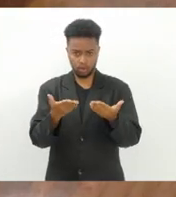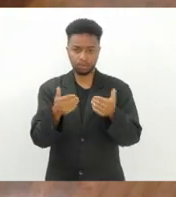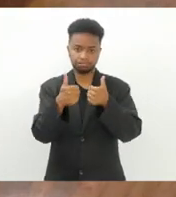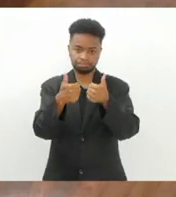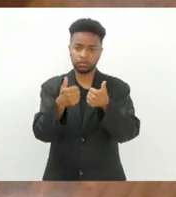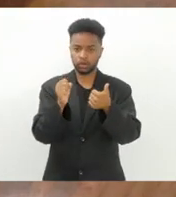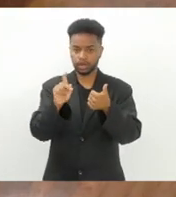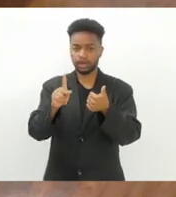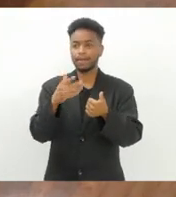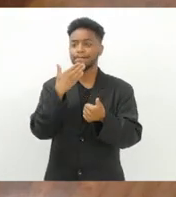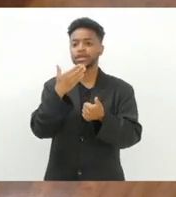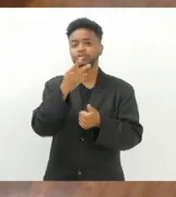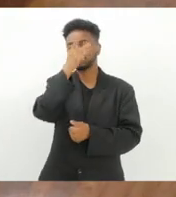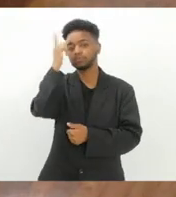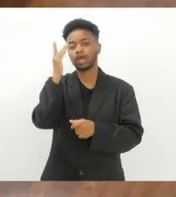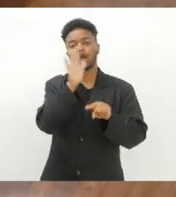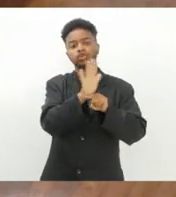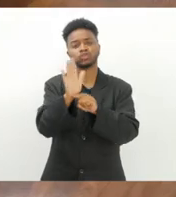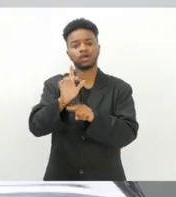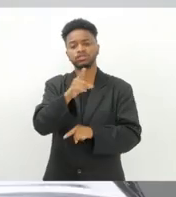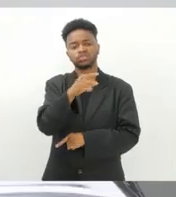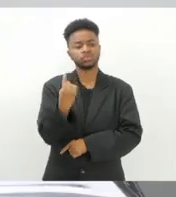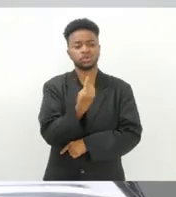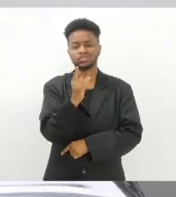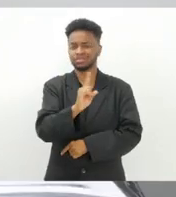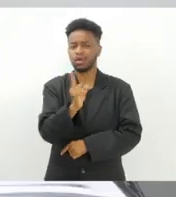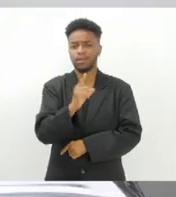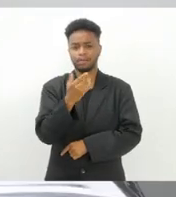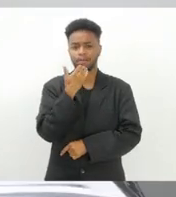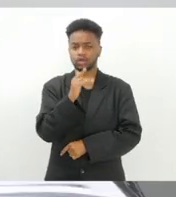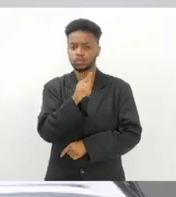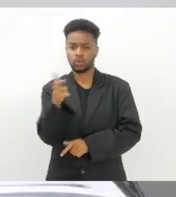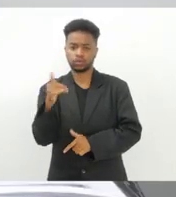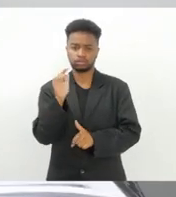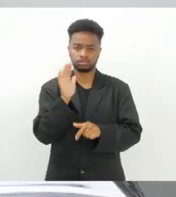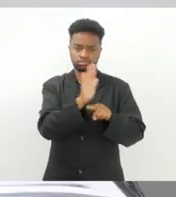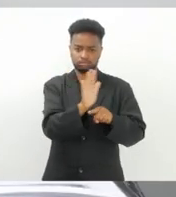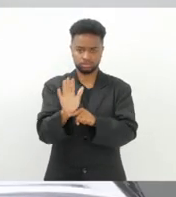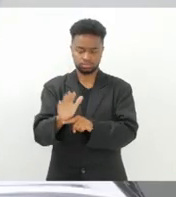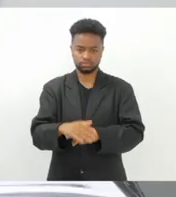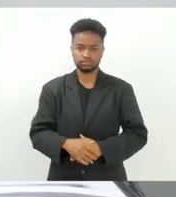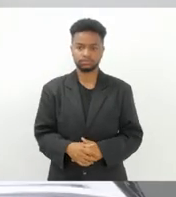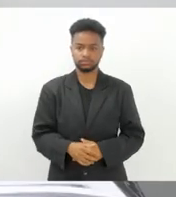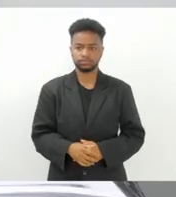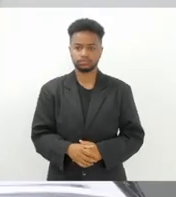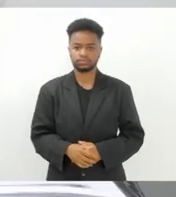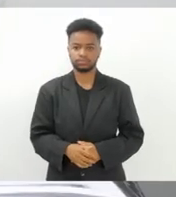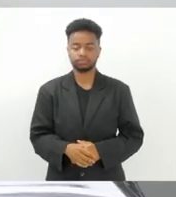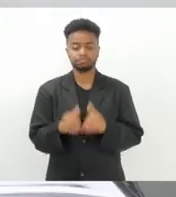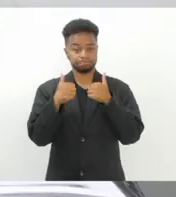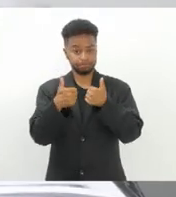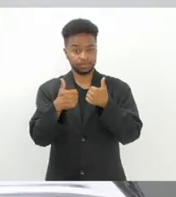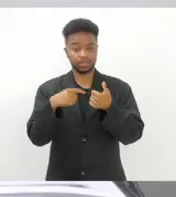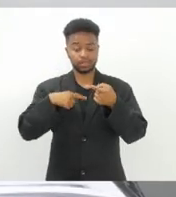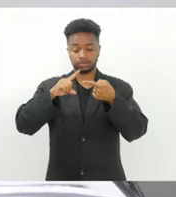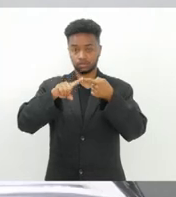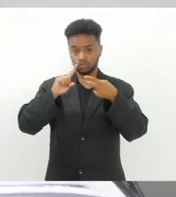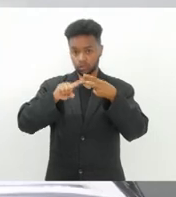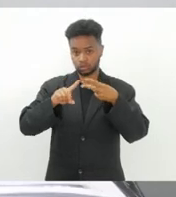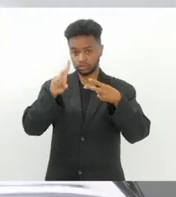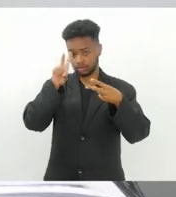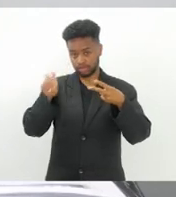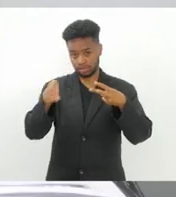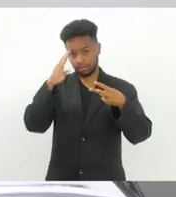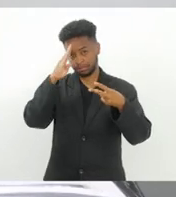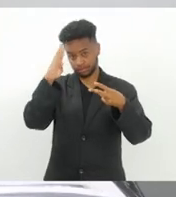Pede para alguém te ajudar, Lohama, para você não ficar fazendo tudo sozinho. Muito bem. Então, temos esses dois temas, eles